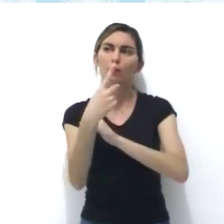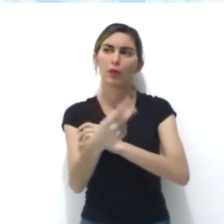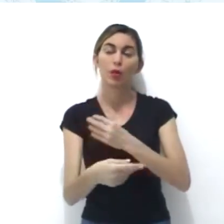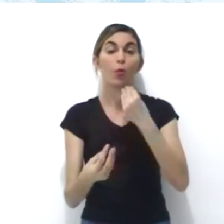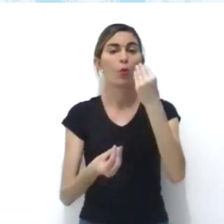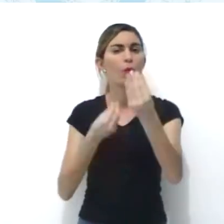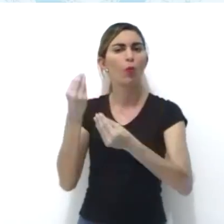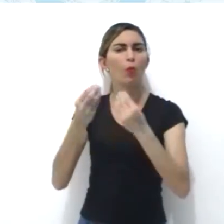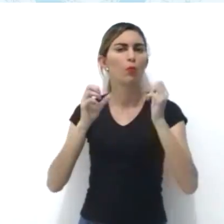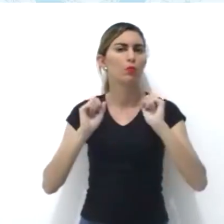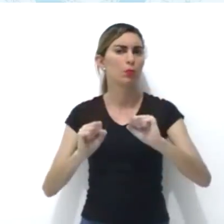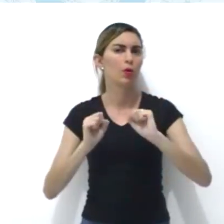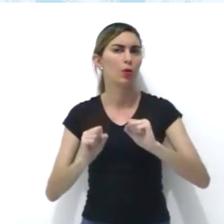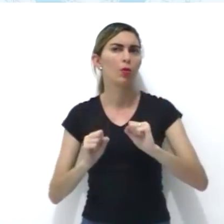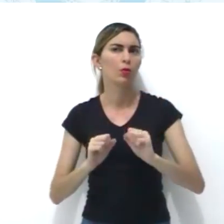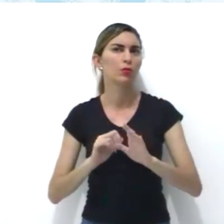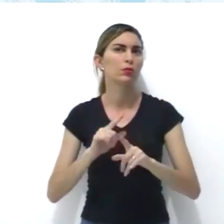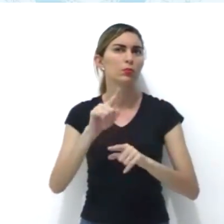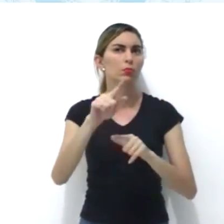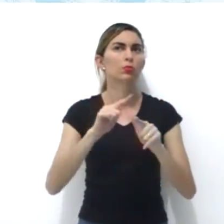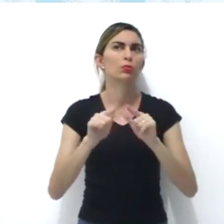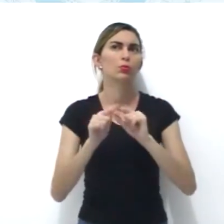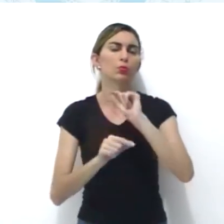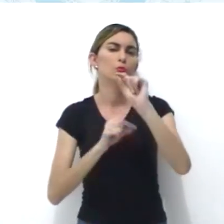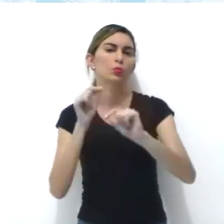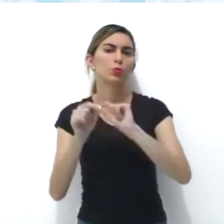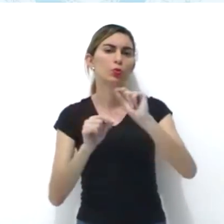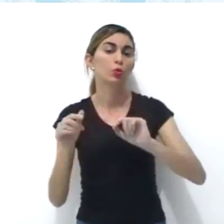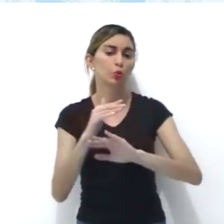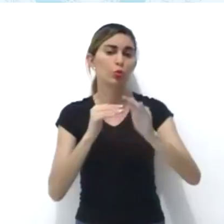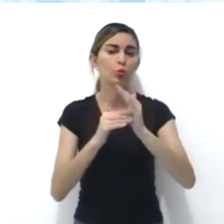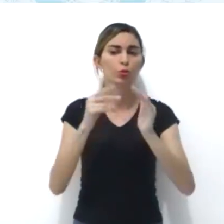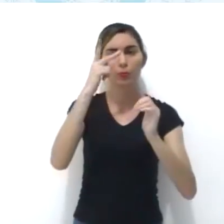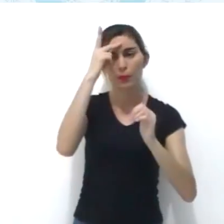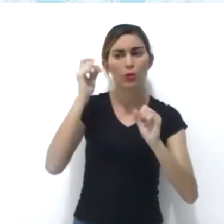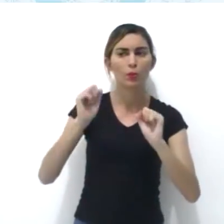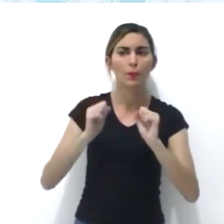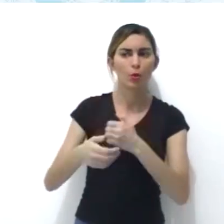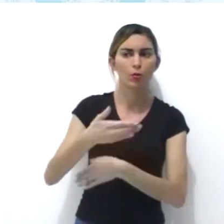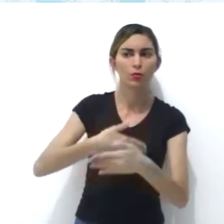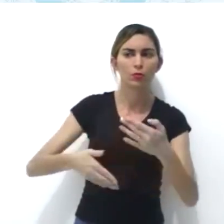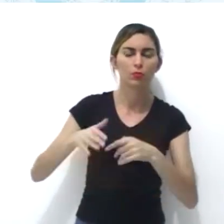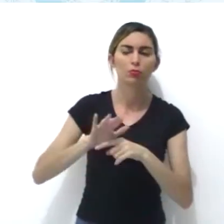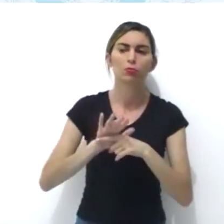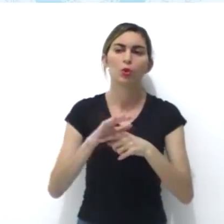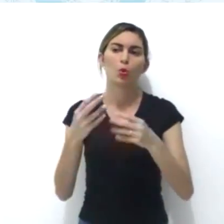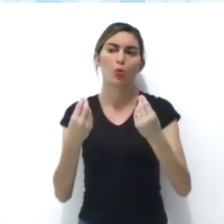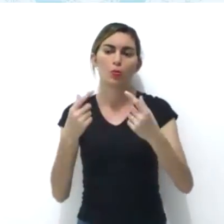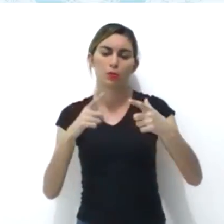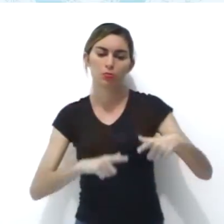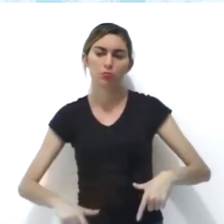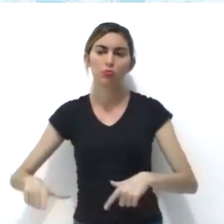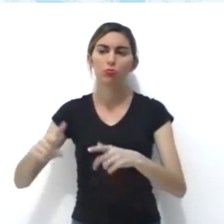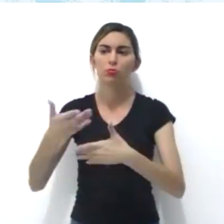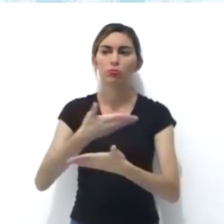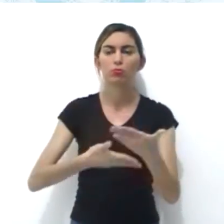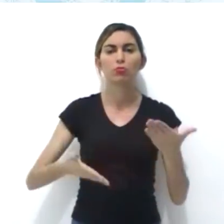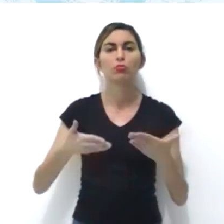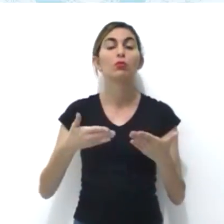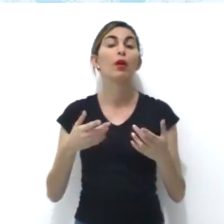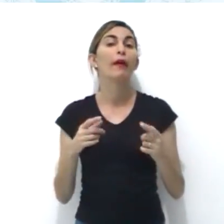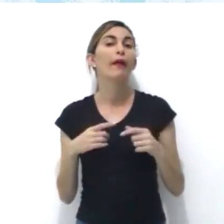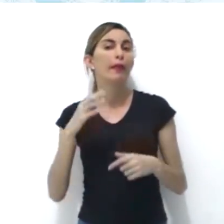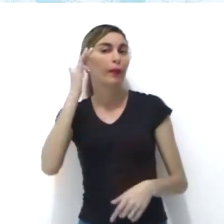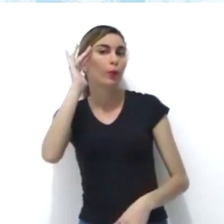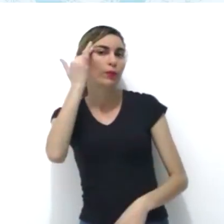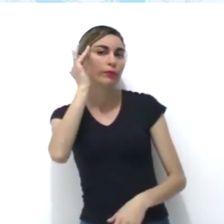faz parte dele, tudo que pode acarretar aquele problema, todas as pessoas que podem estar envolvidas, como é que o meio ambiente vai estar